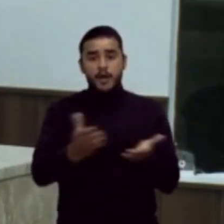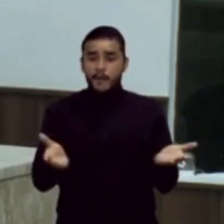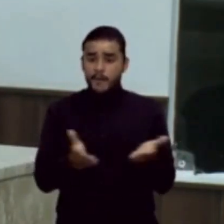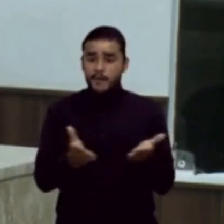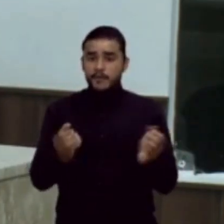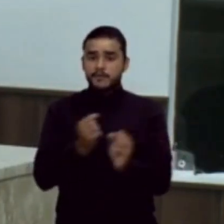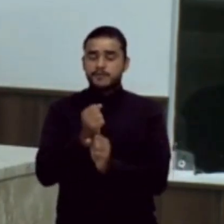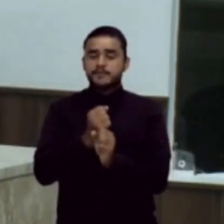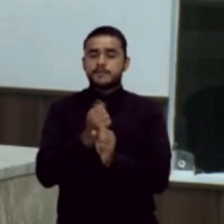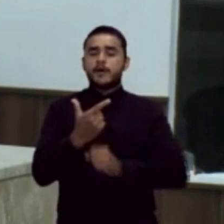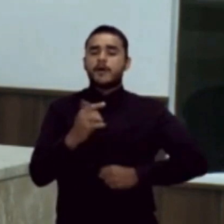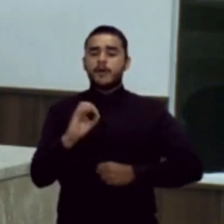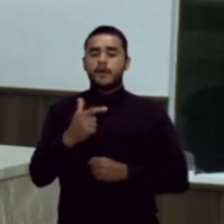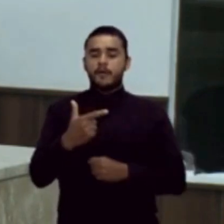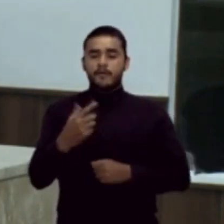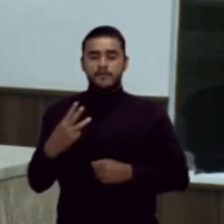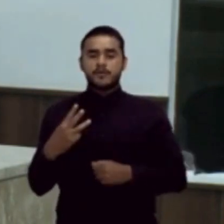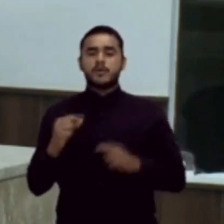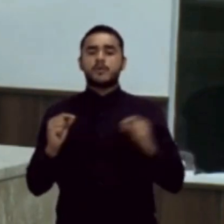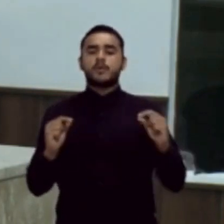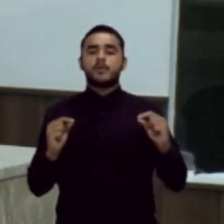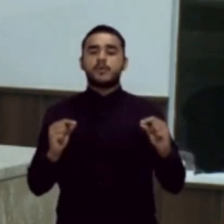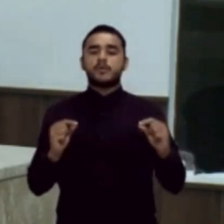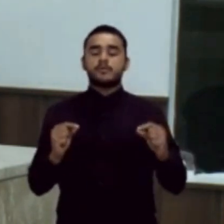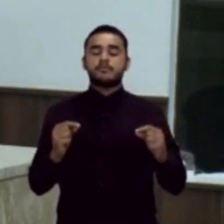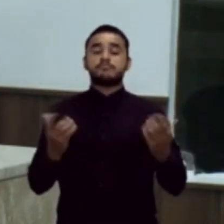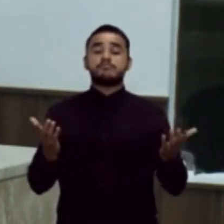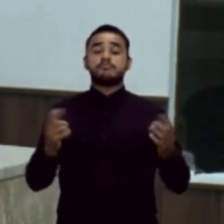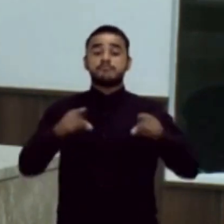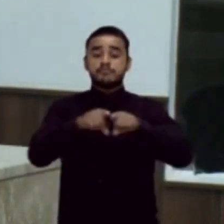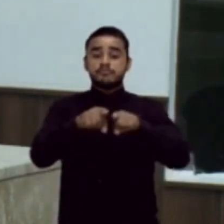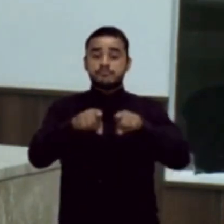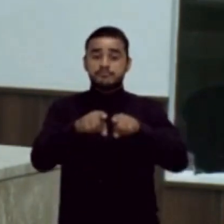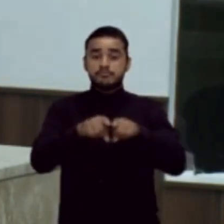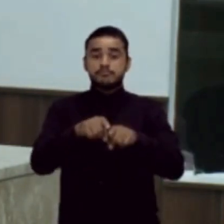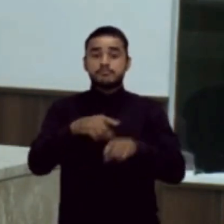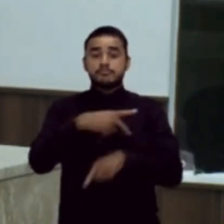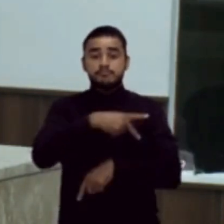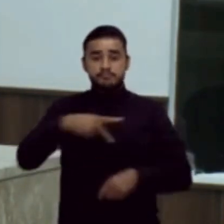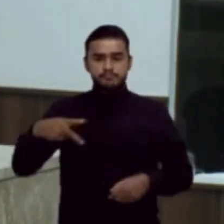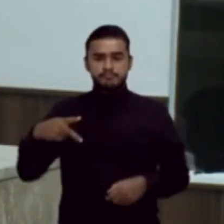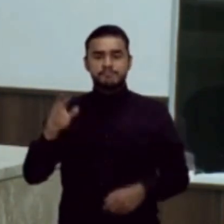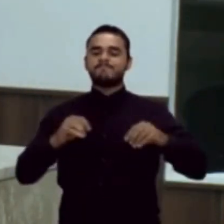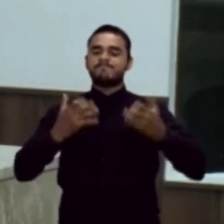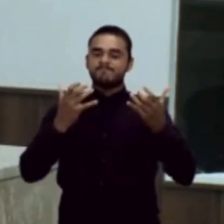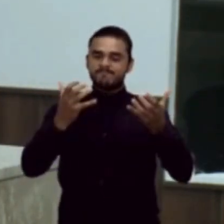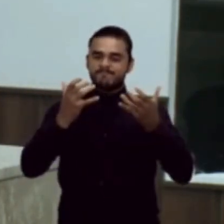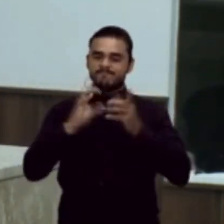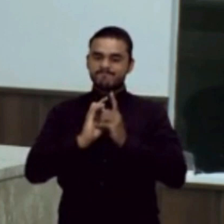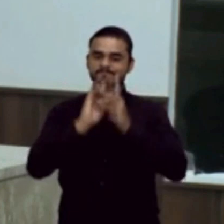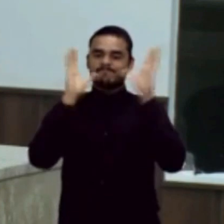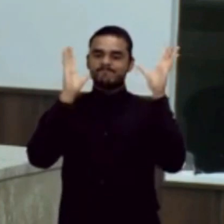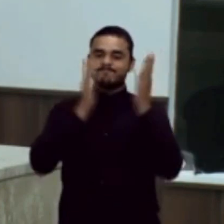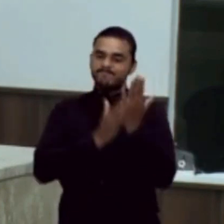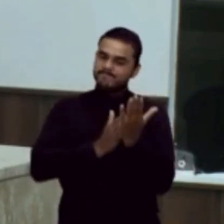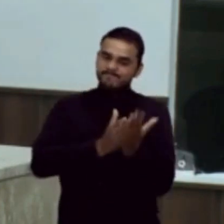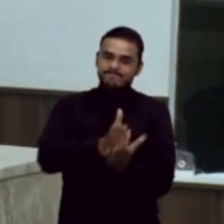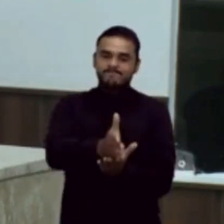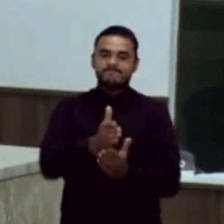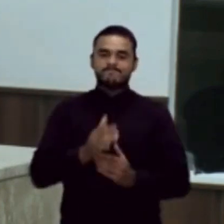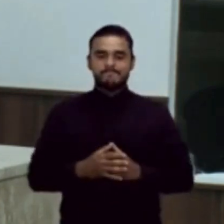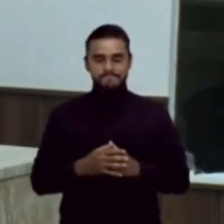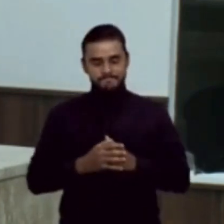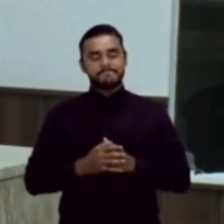à boa notícia da presença do presidente Lula à frente dos destinos do nosso país. Eu quero